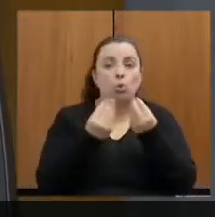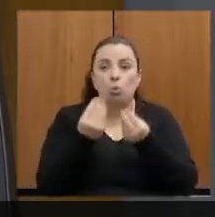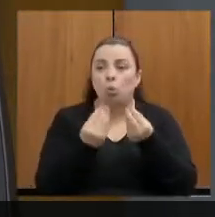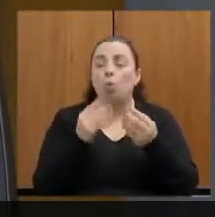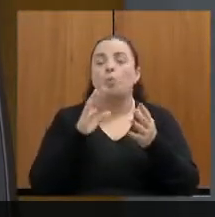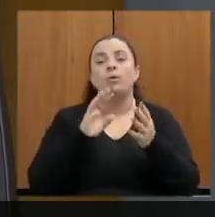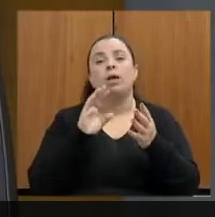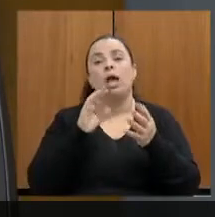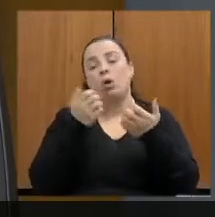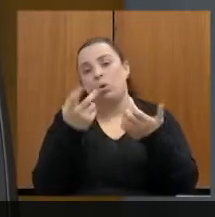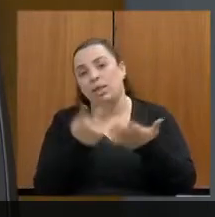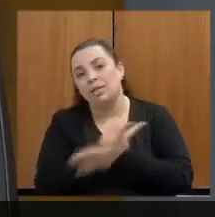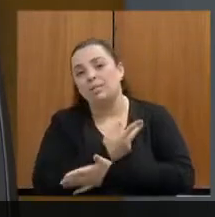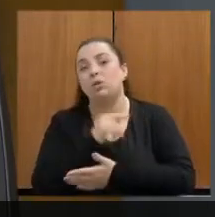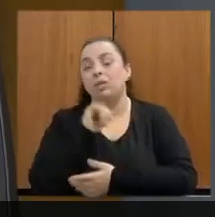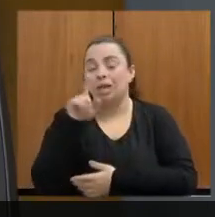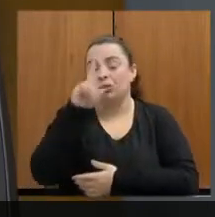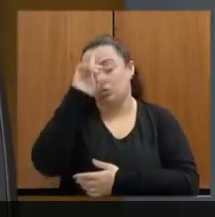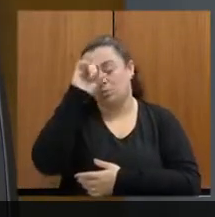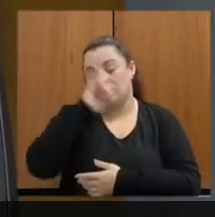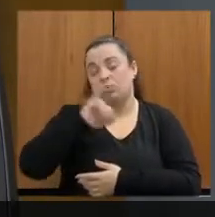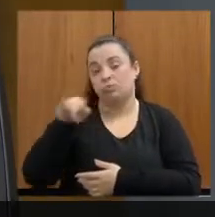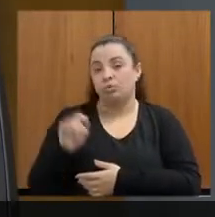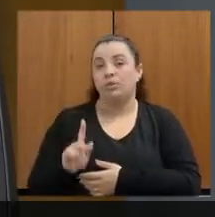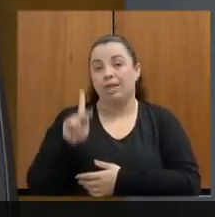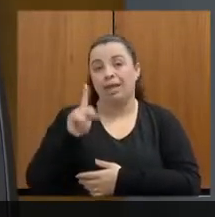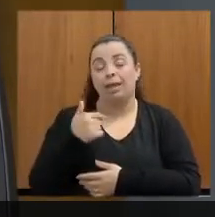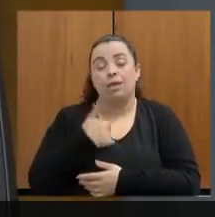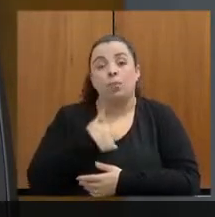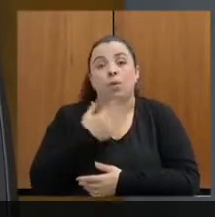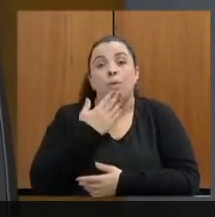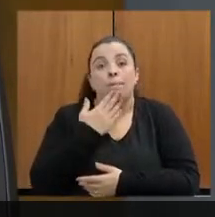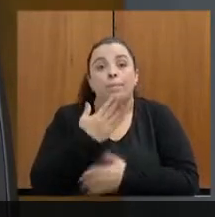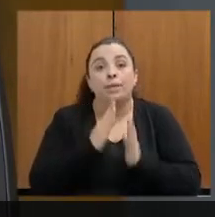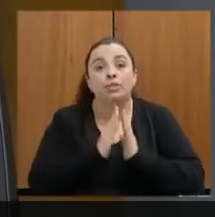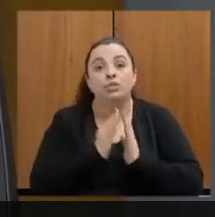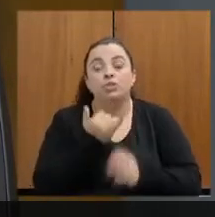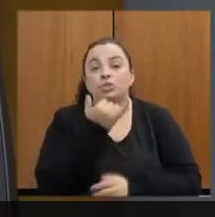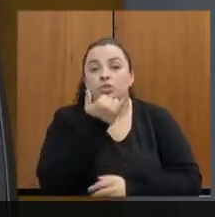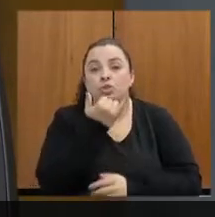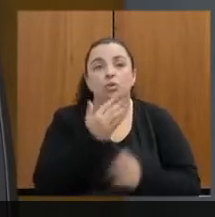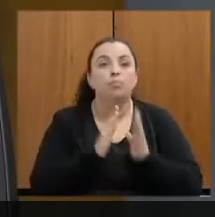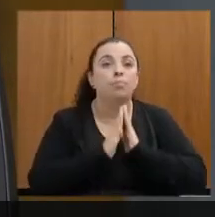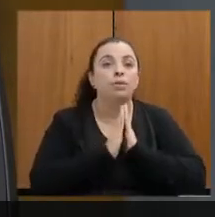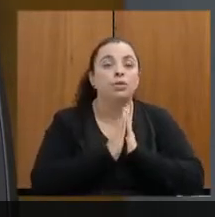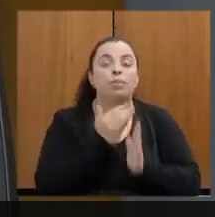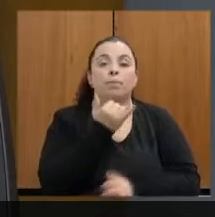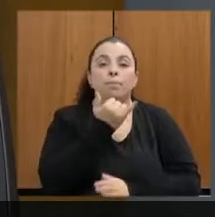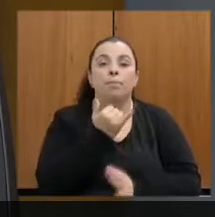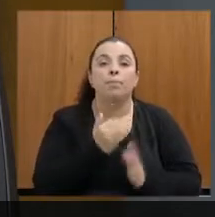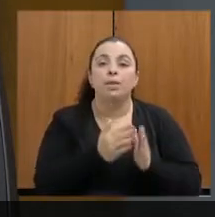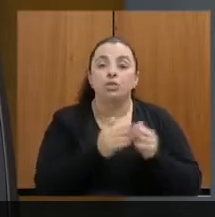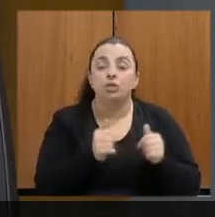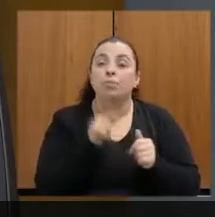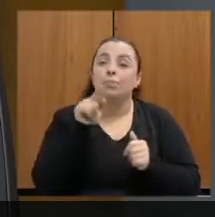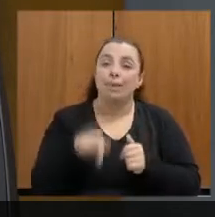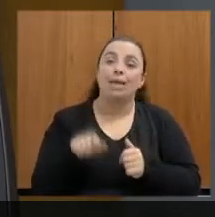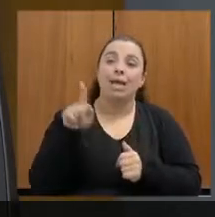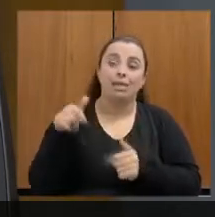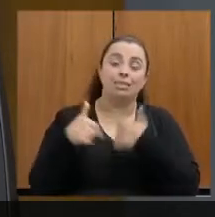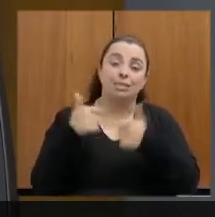do Júlio Kubitschek e o apelo EA demanda para que esse serviço seja prontamente